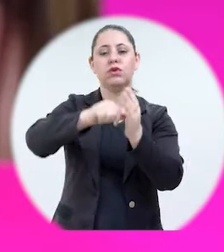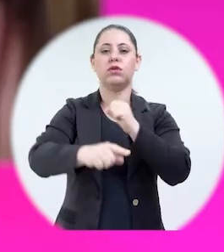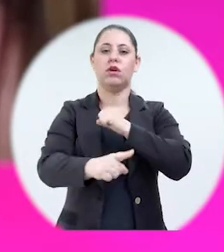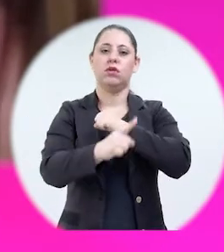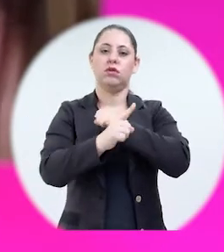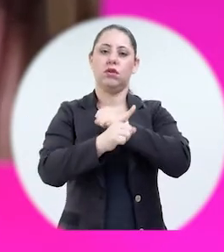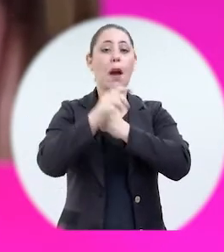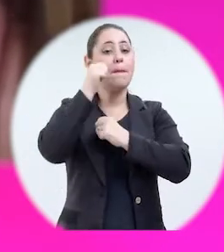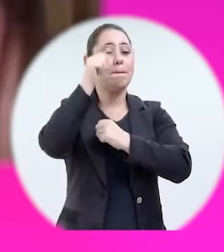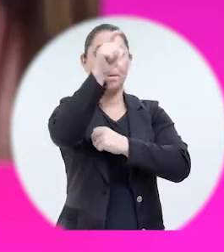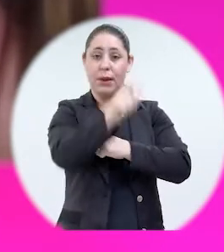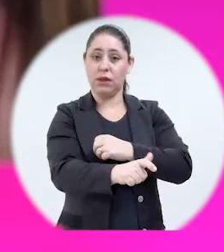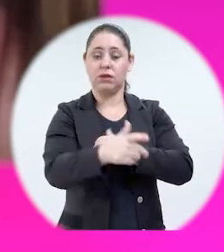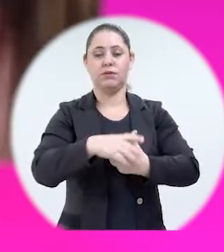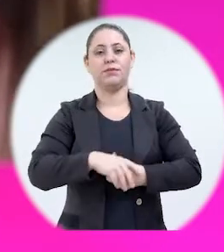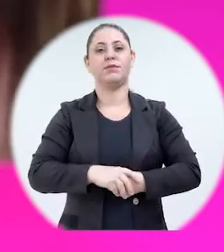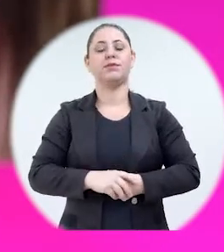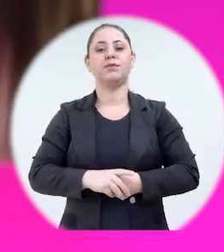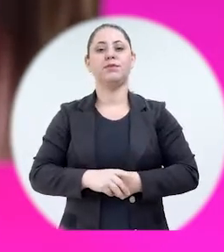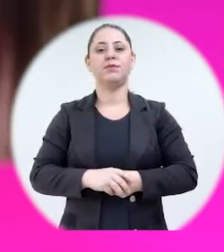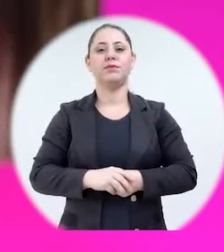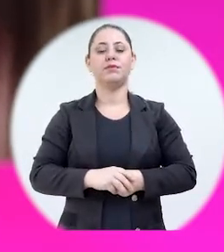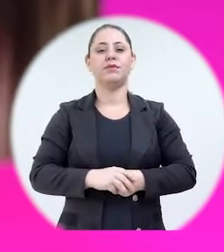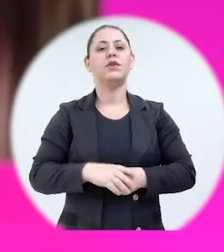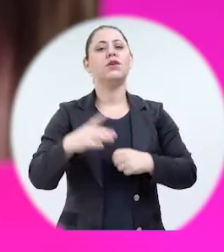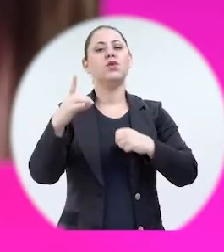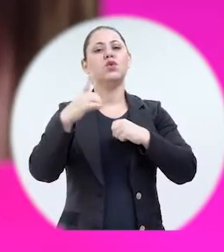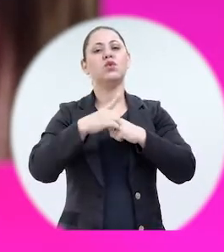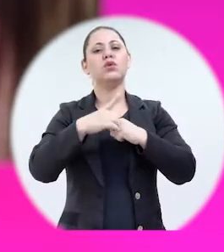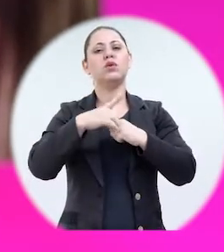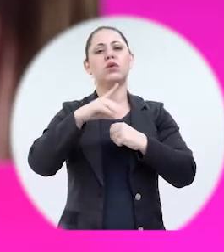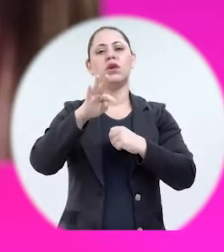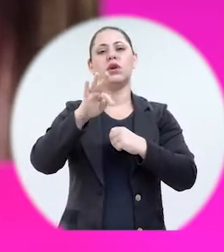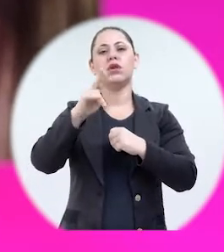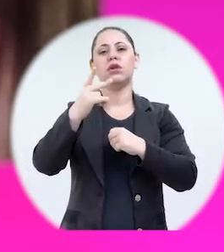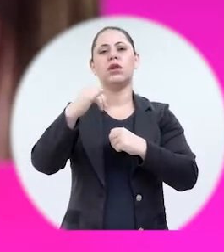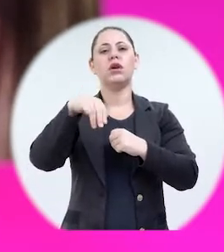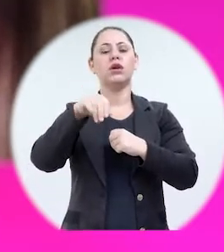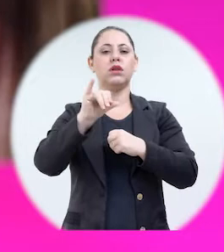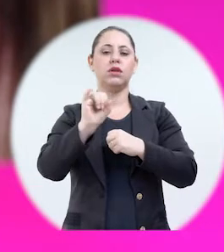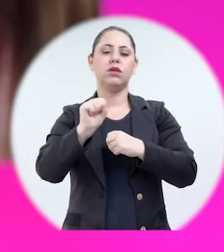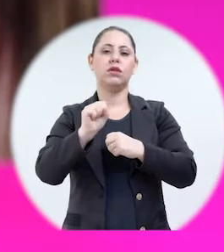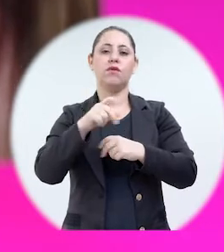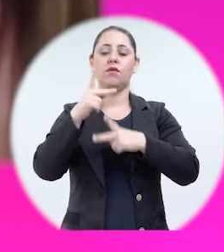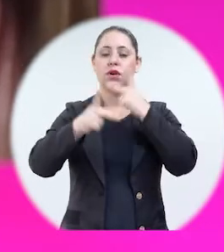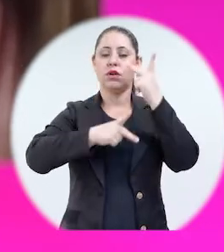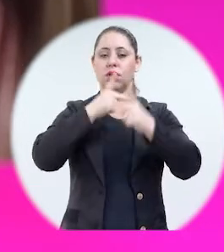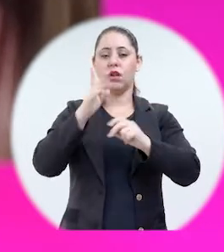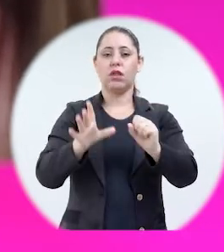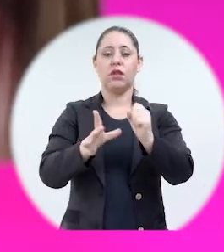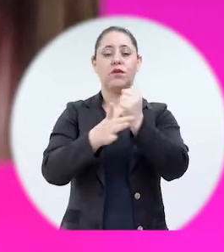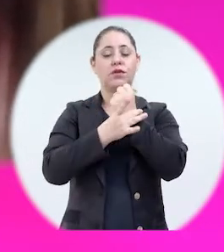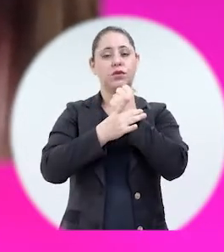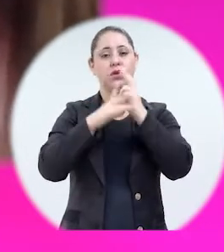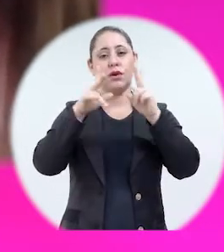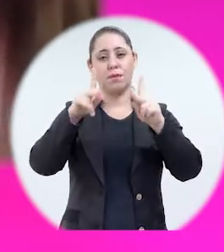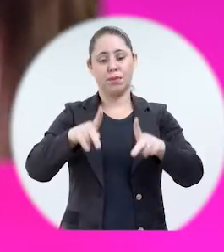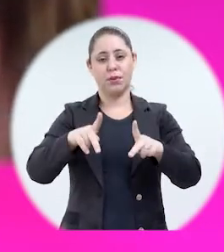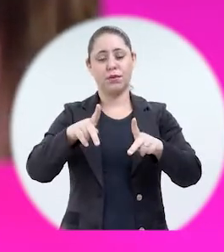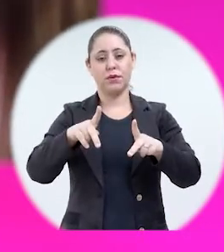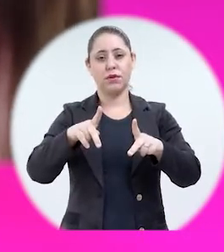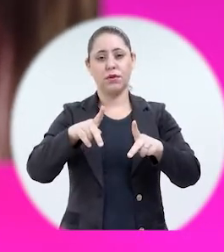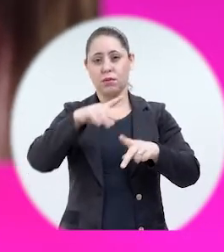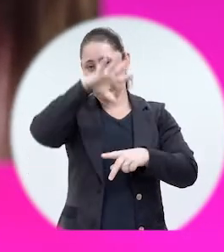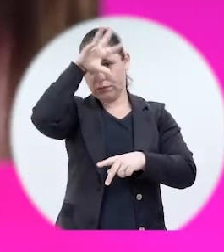de atendimento para essa mulher. E, doutora Thais, agora falando um pouquinho do trabalho da Defensoria Pública de